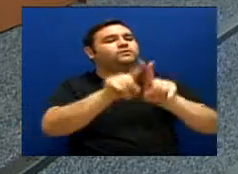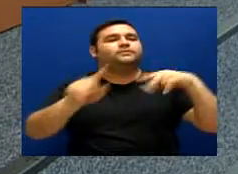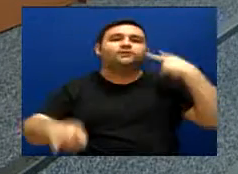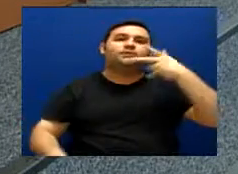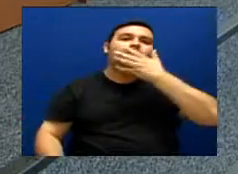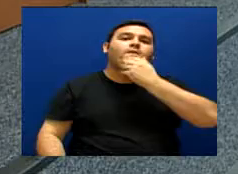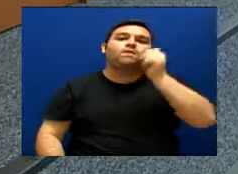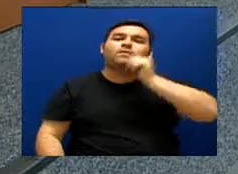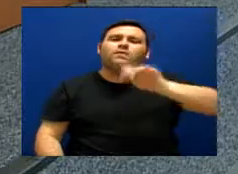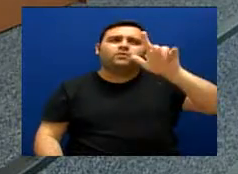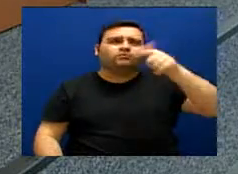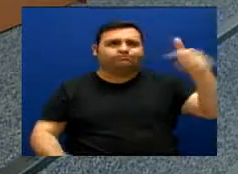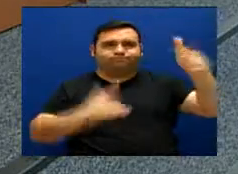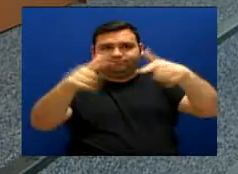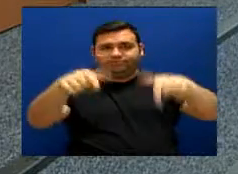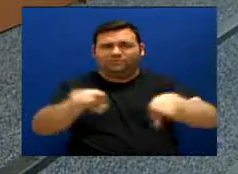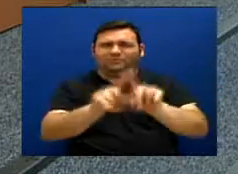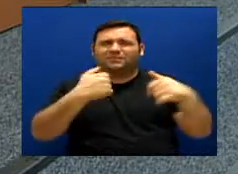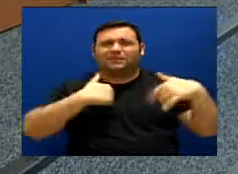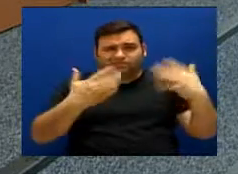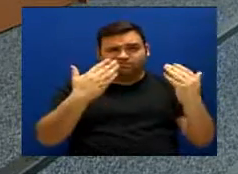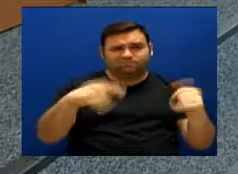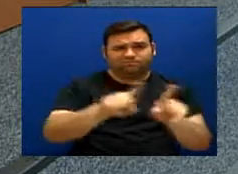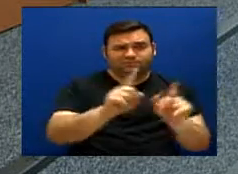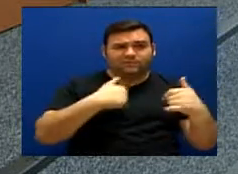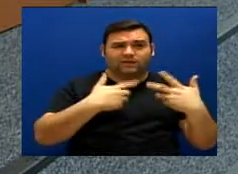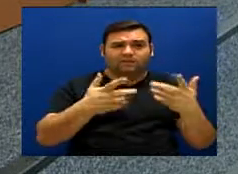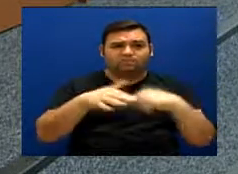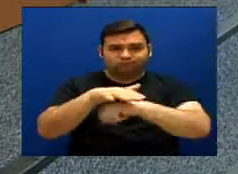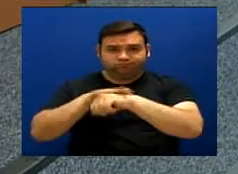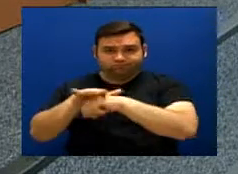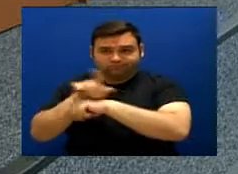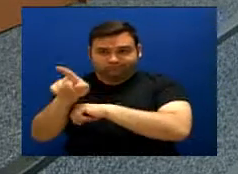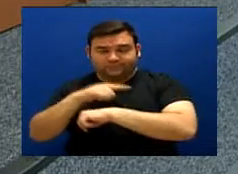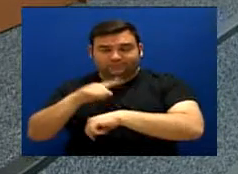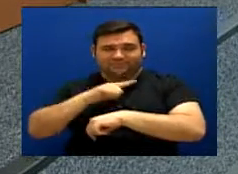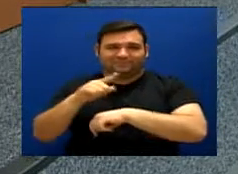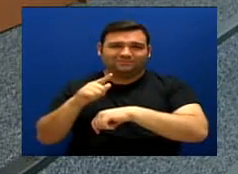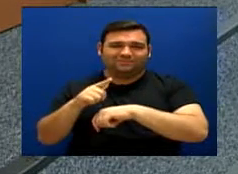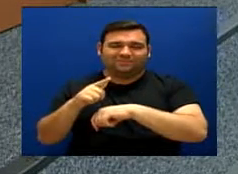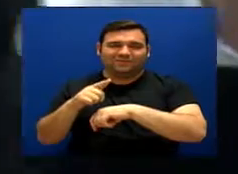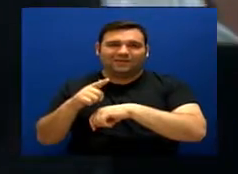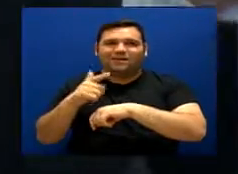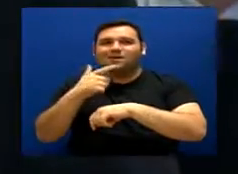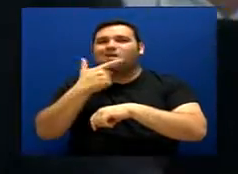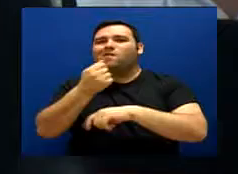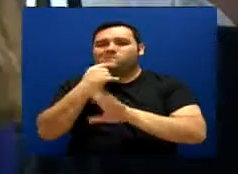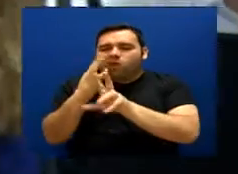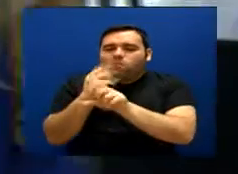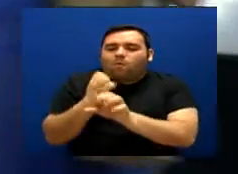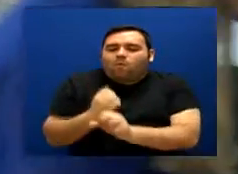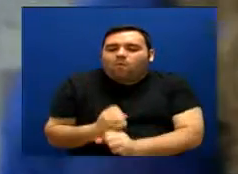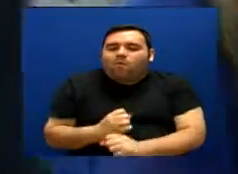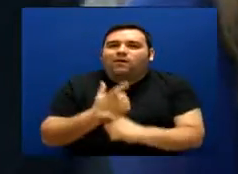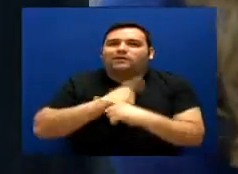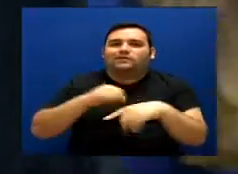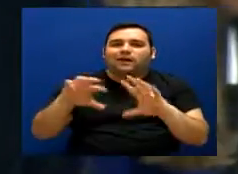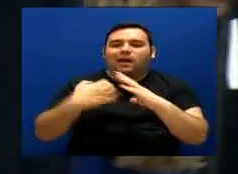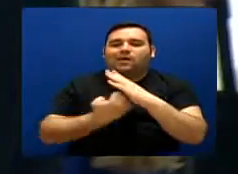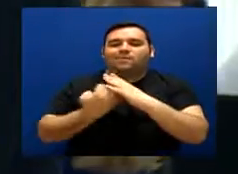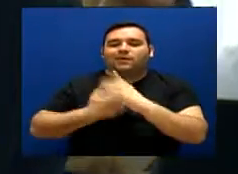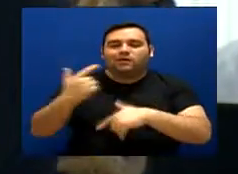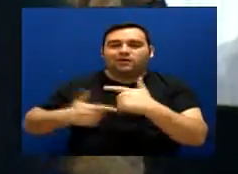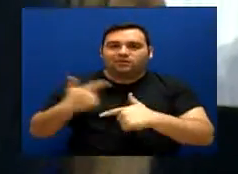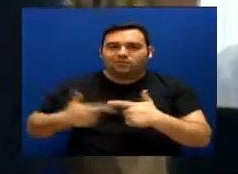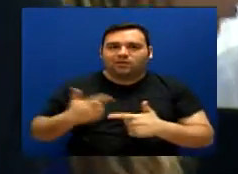vereadores, os demais aqui. Estou com uma dúvida, inclusive eu estava falando com o contador da nossa